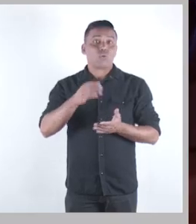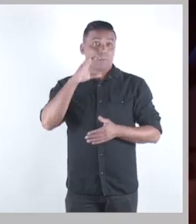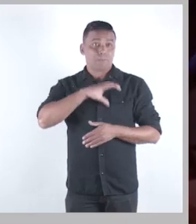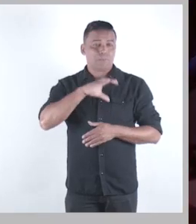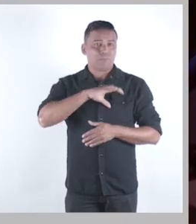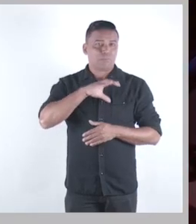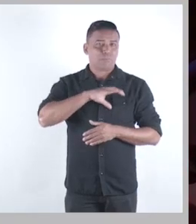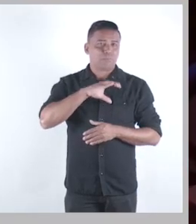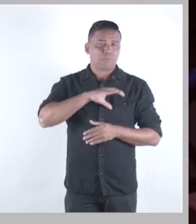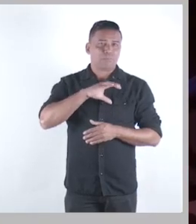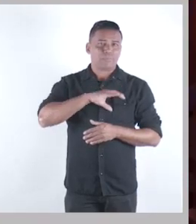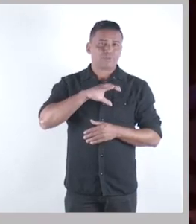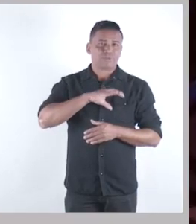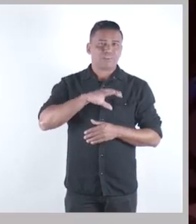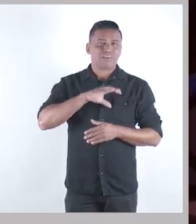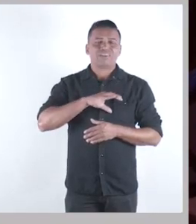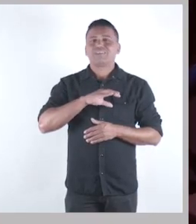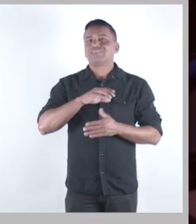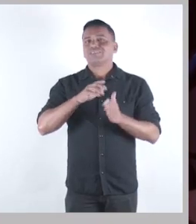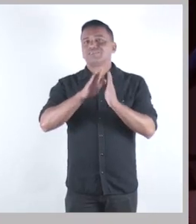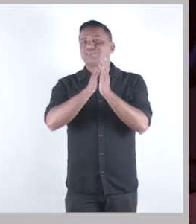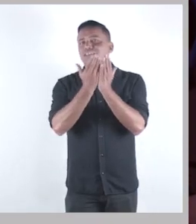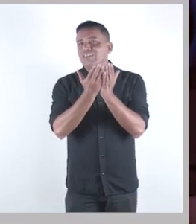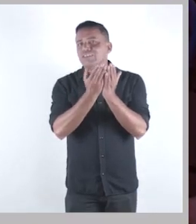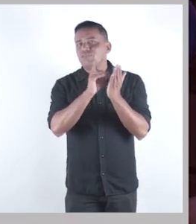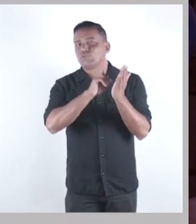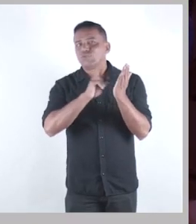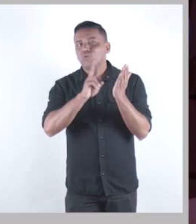esperança, acredito que o livrinho